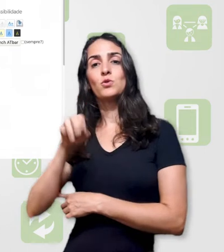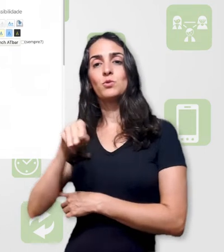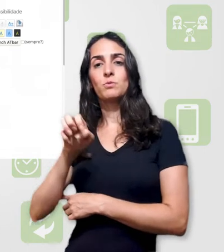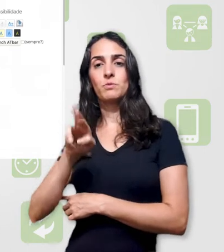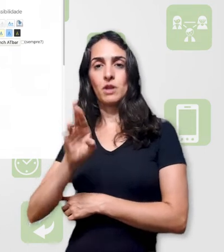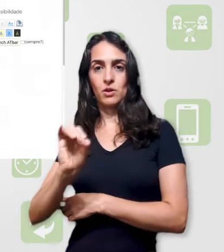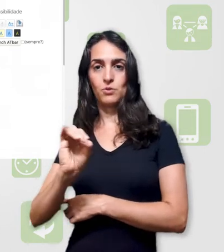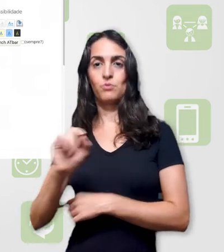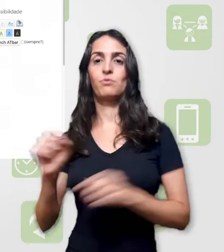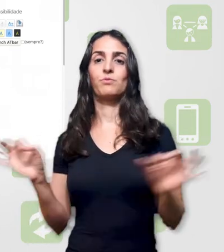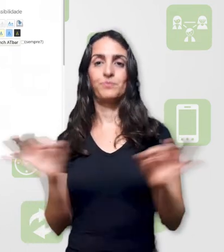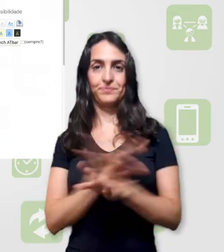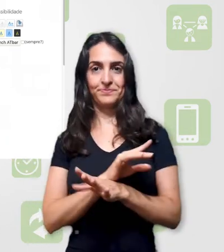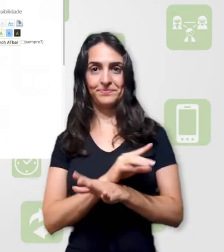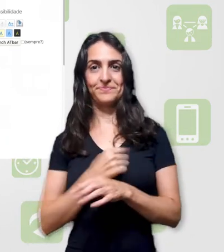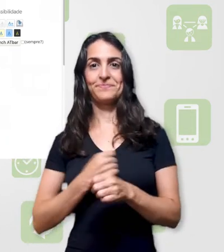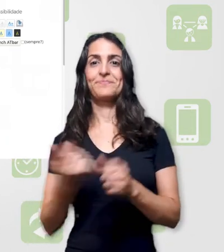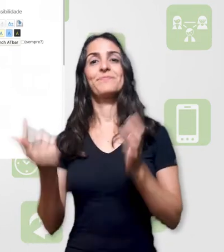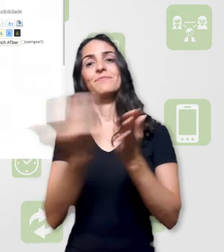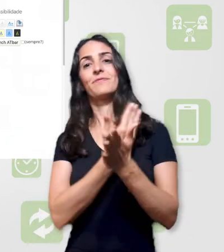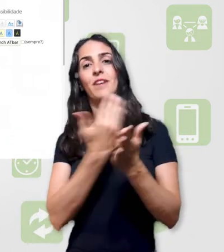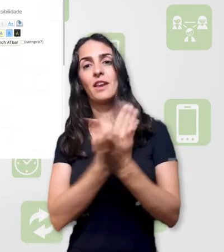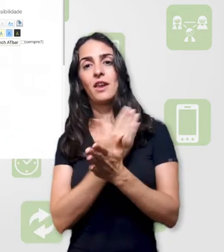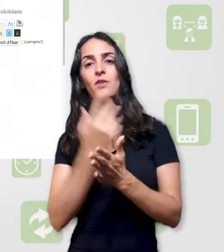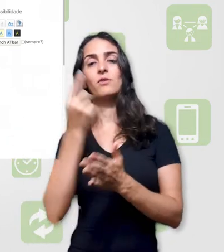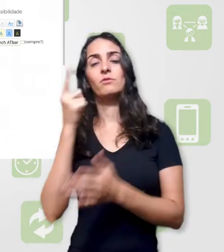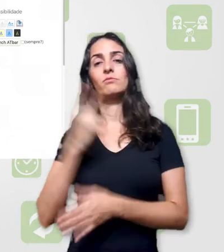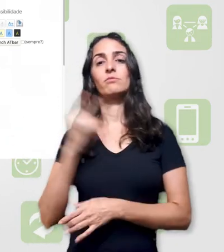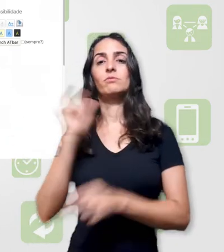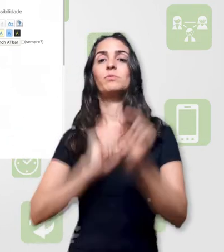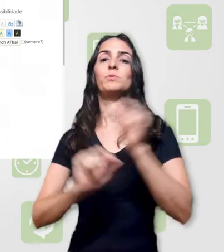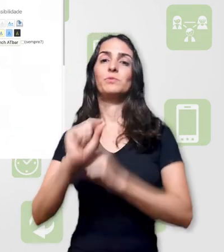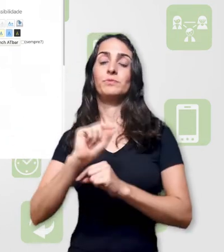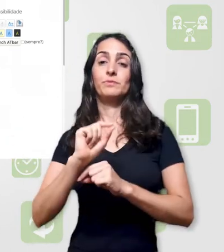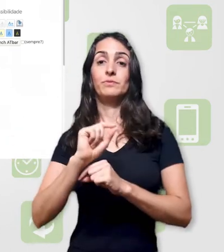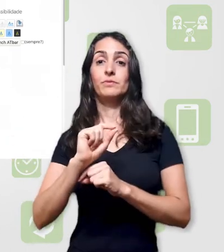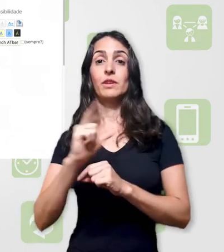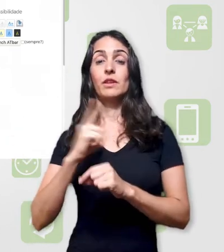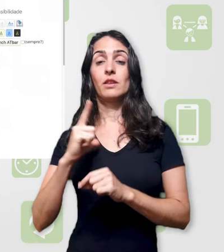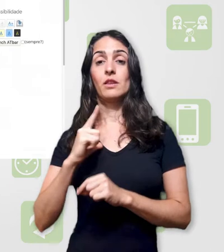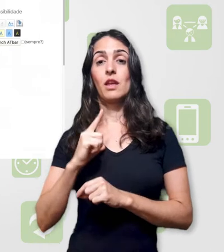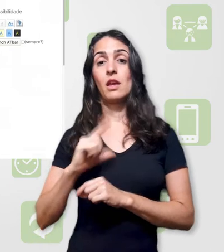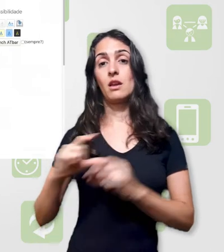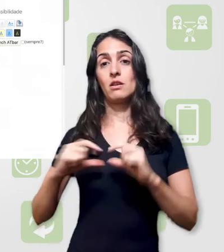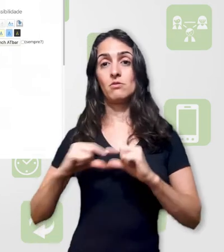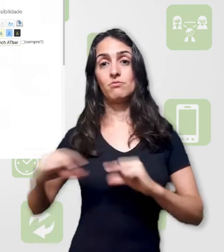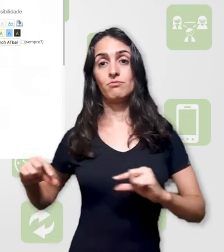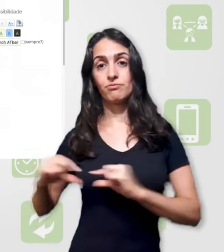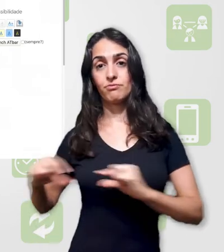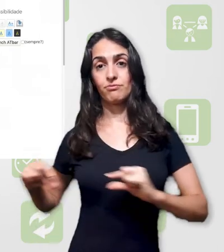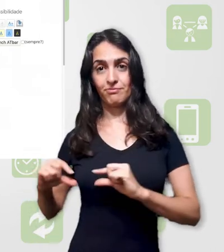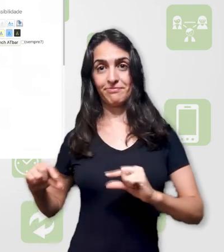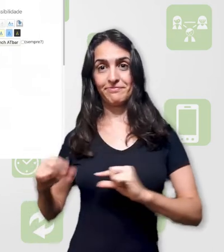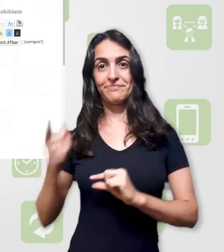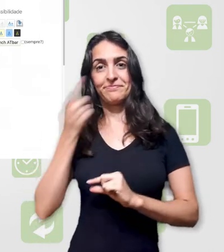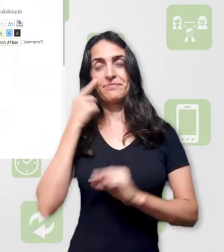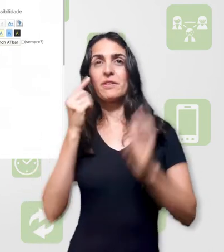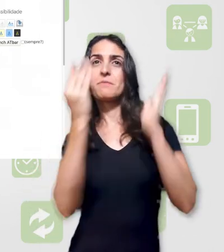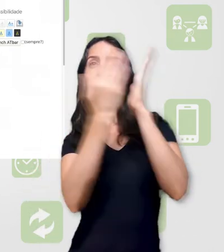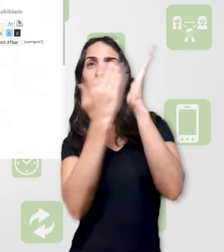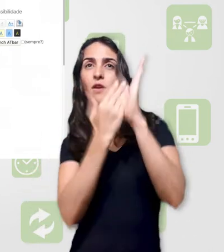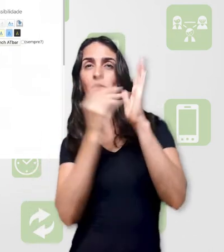sumário quando logo que você entrou no livro outra coisa também que você pode notar que aqui ao lado direito do Ah